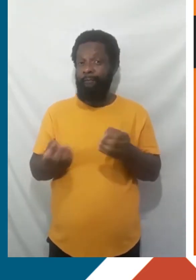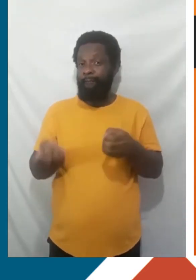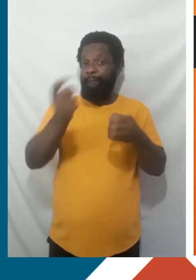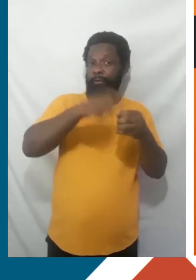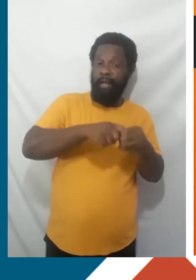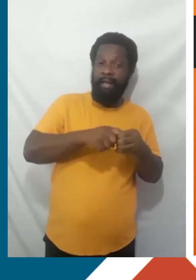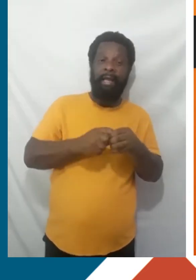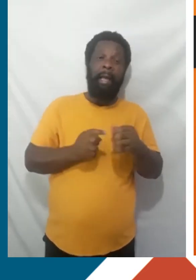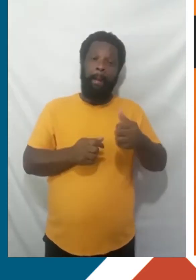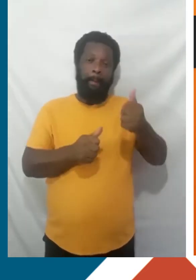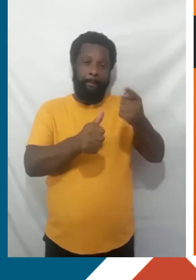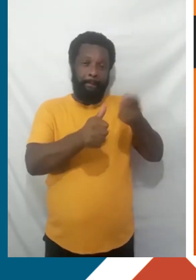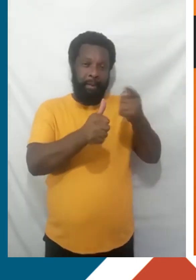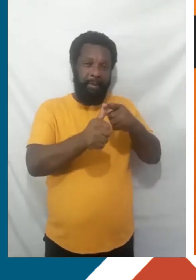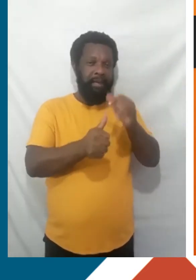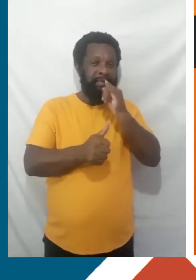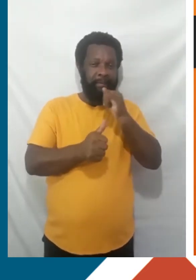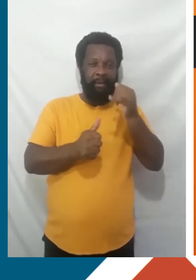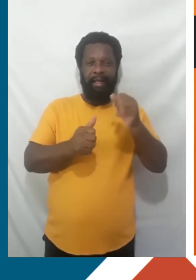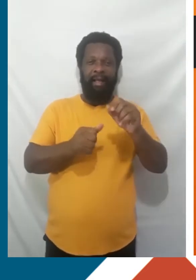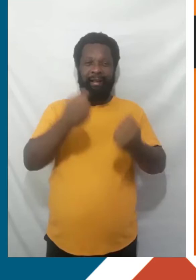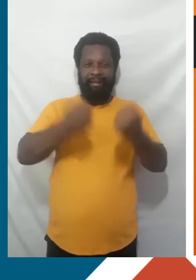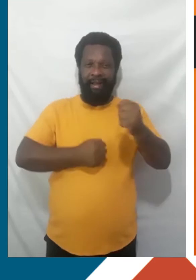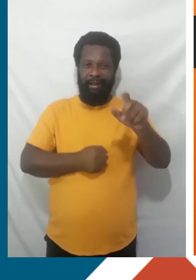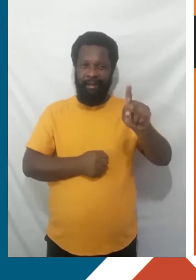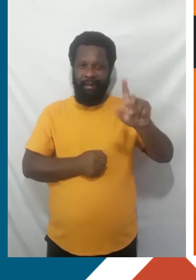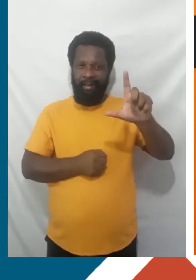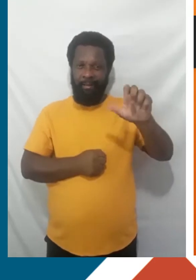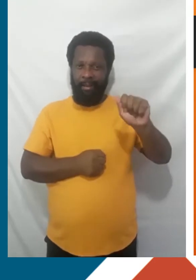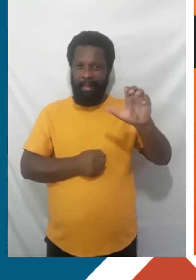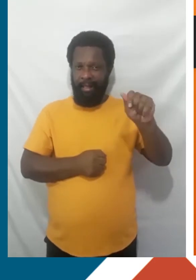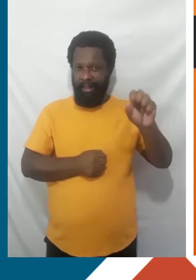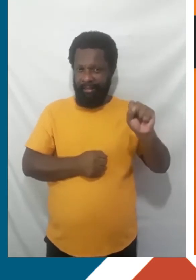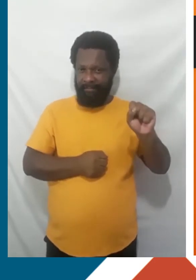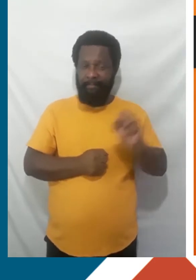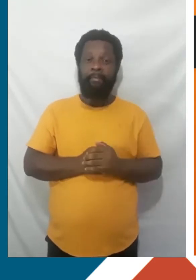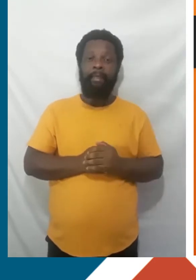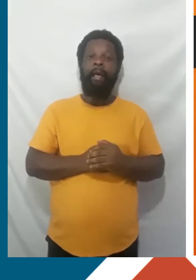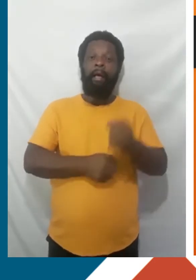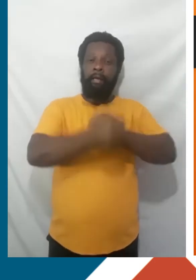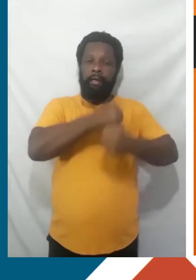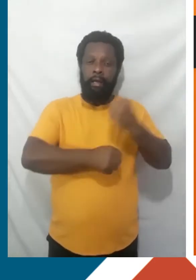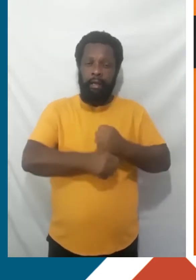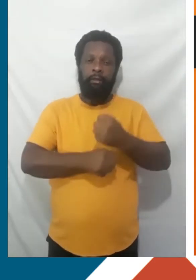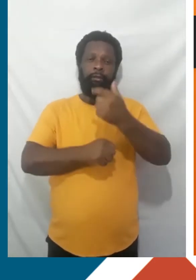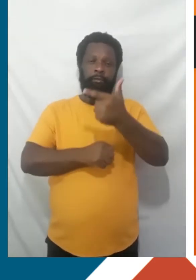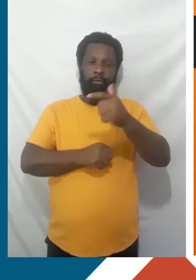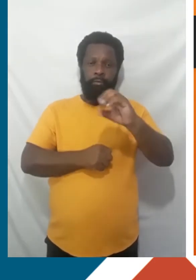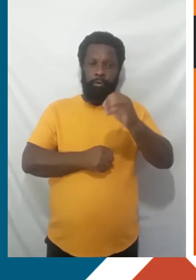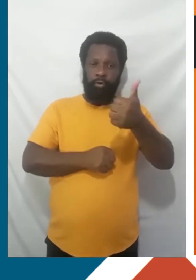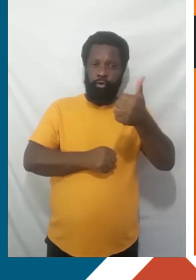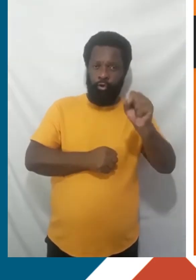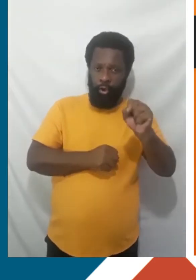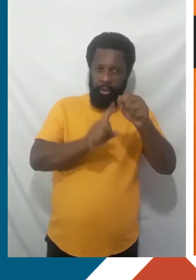Voltando agora ao nosso problema das placas. Desde setembro de 2018, coexistem 2